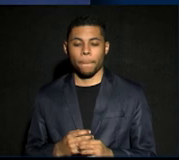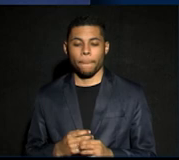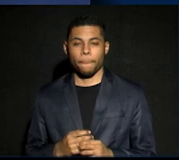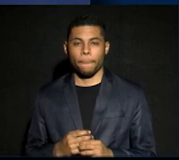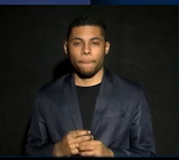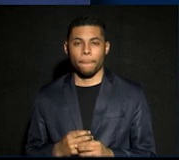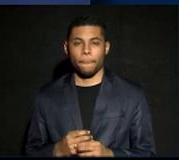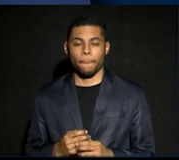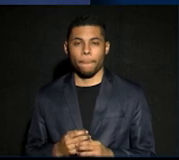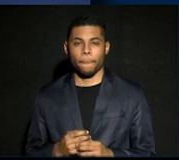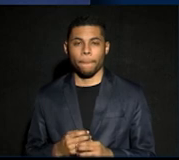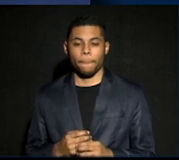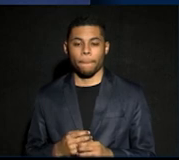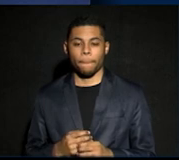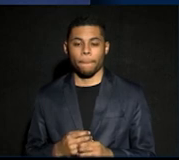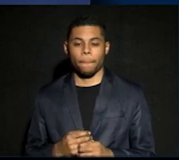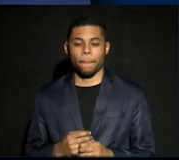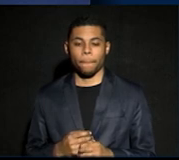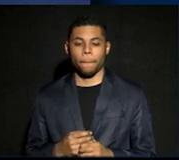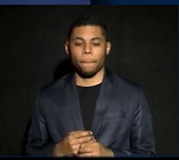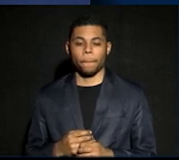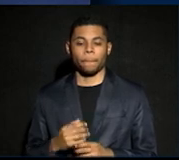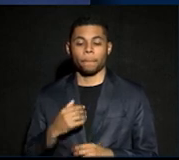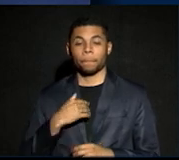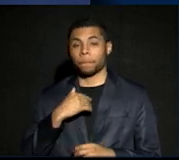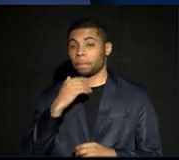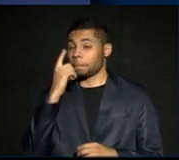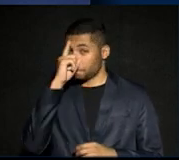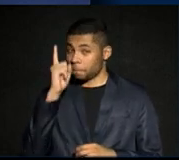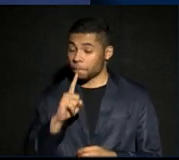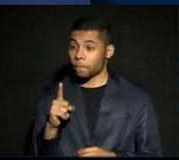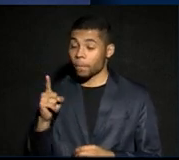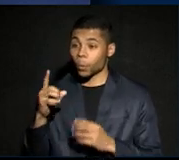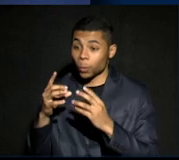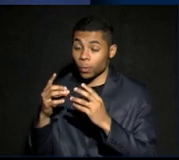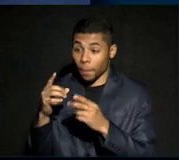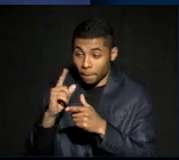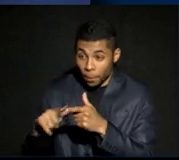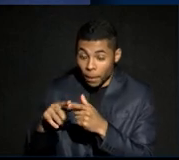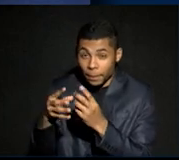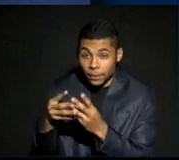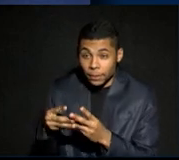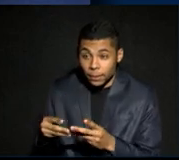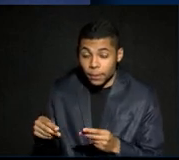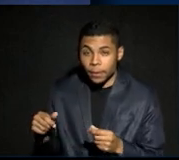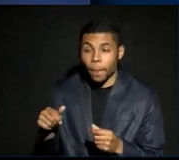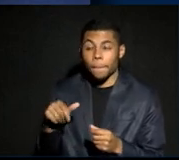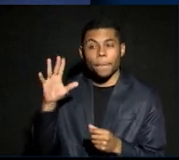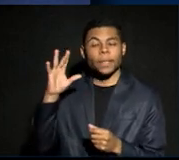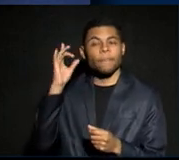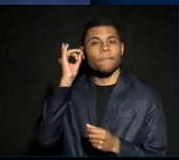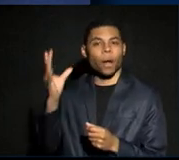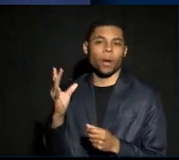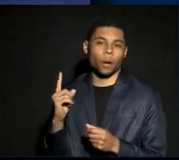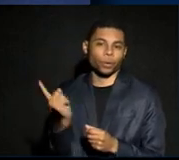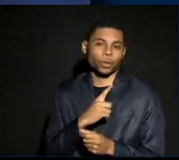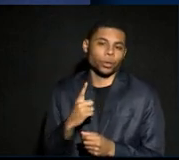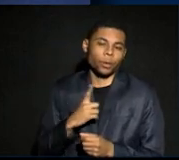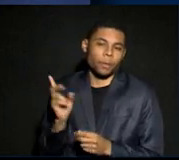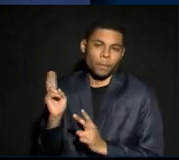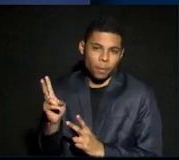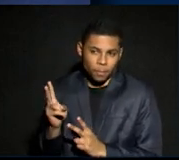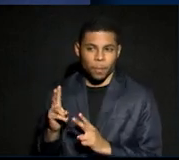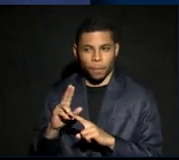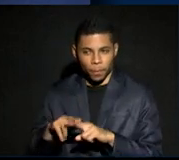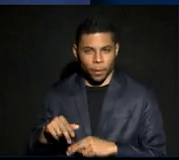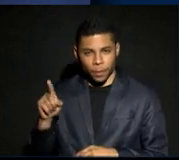Eu tenho dúvida se é a solução mais limpa para o problema dessa volatilidade que a gente tem